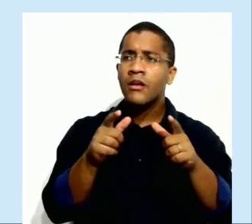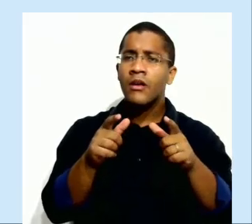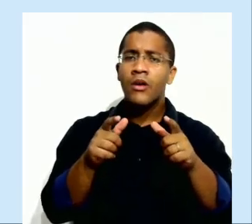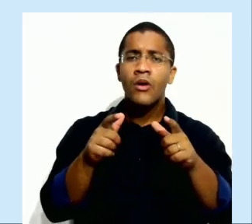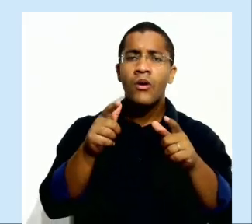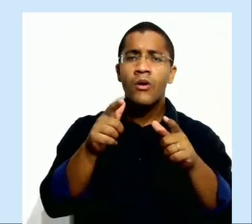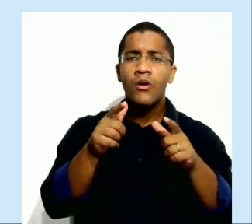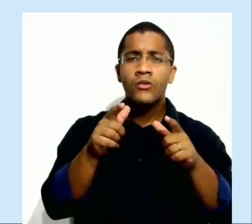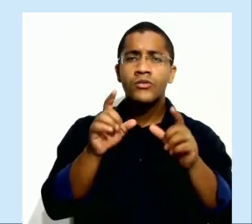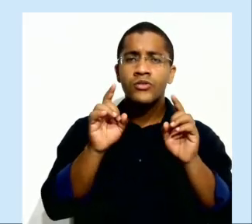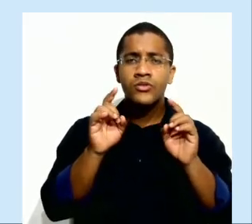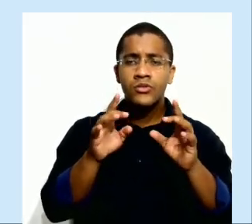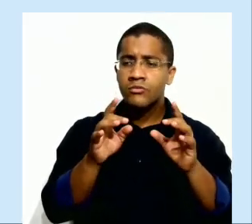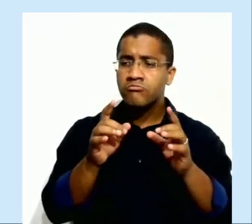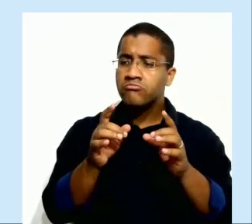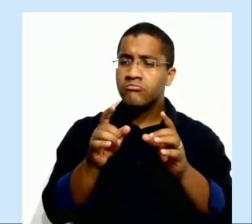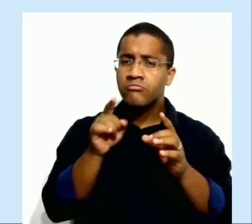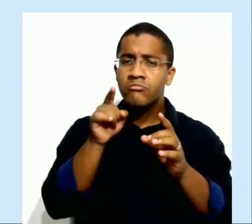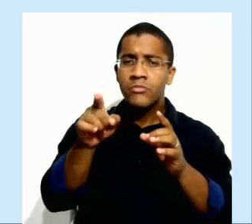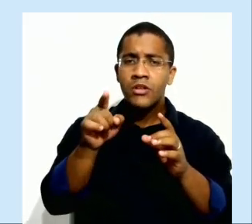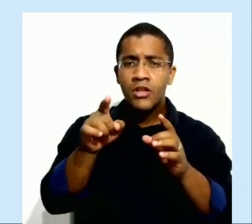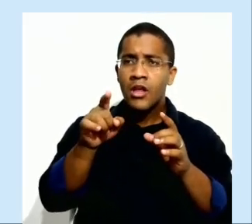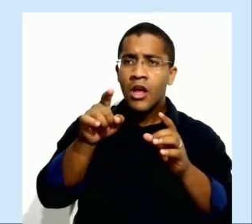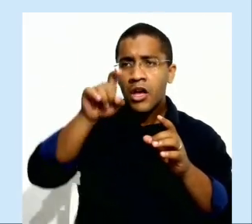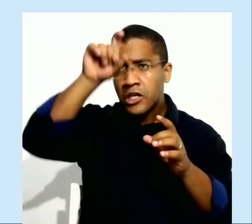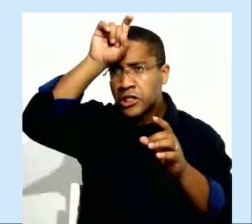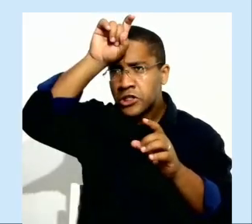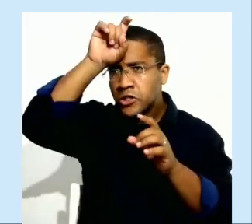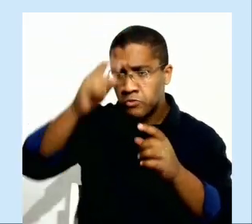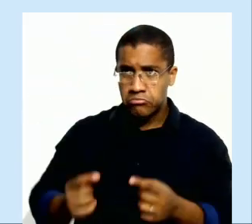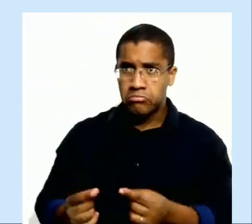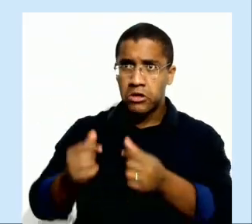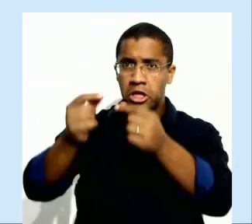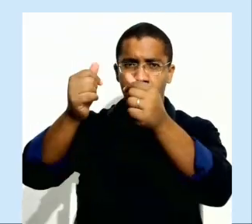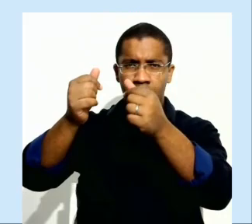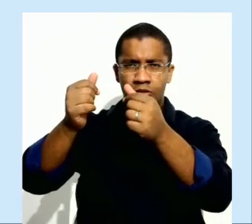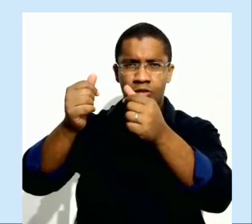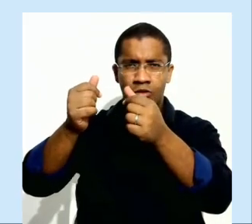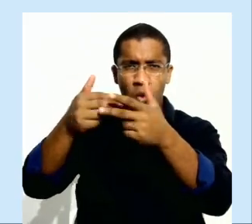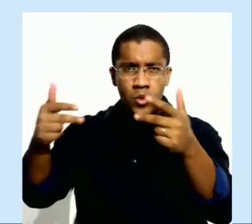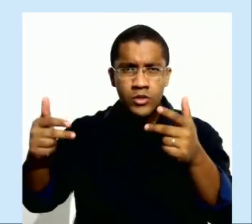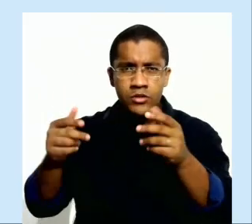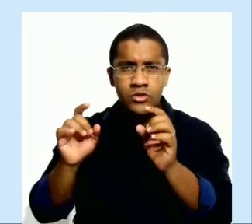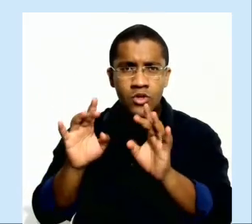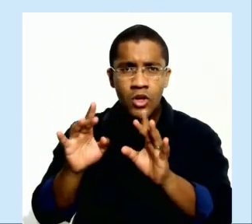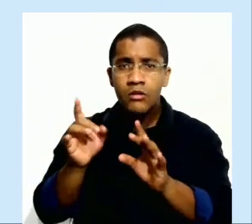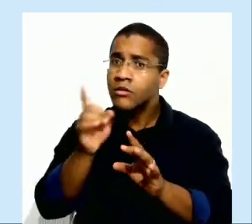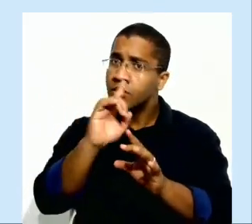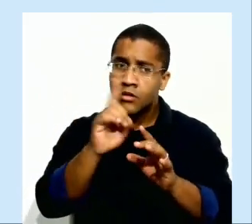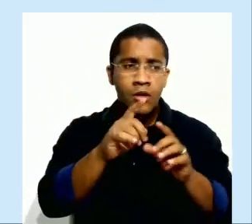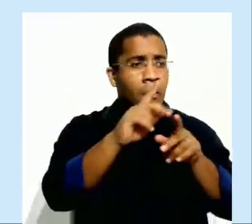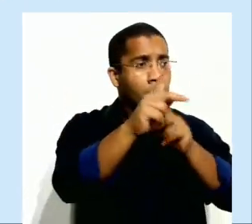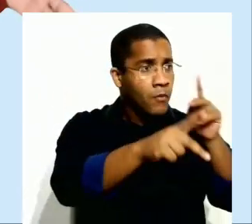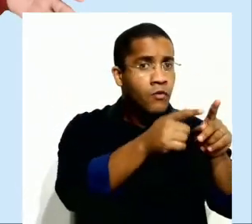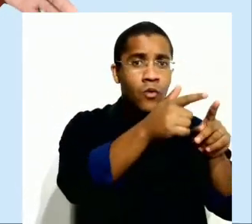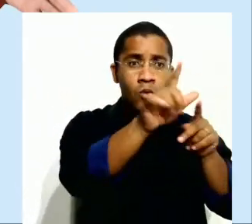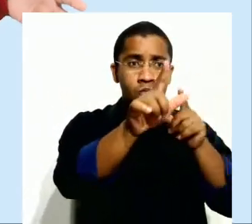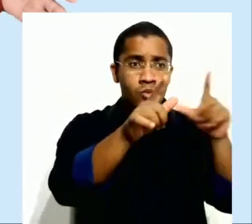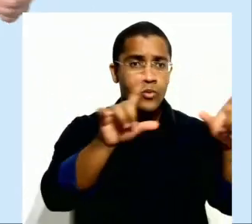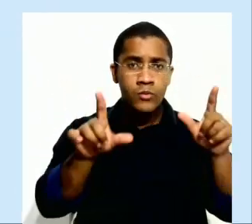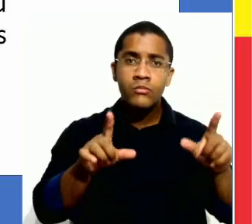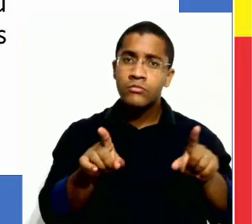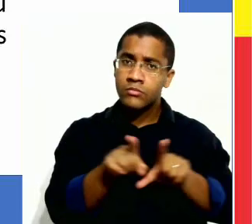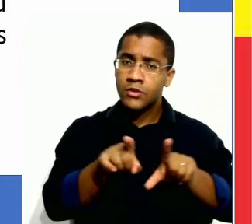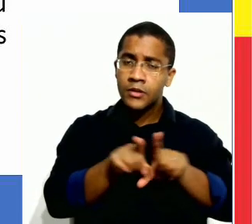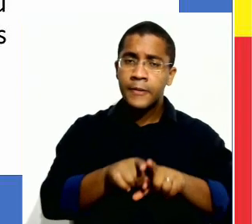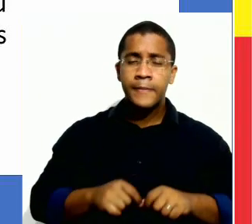Cadê simplesmente a riqueza dos outros povos da civilização antiga da